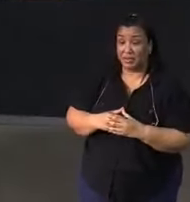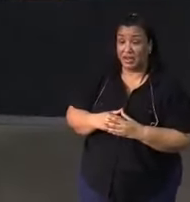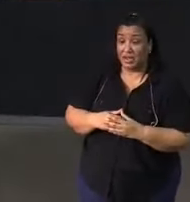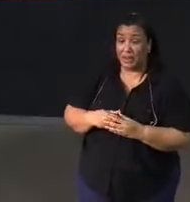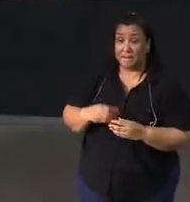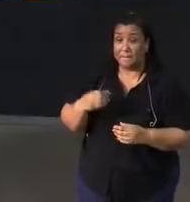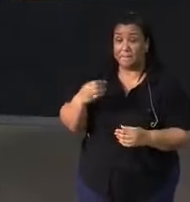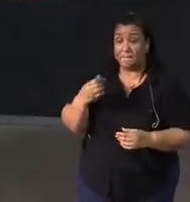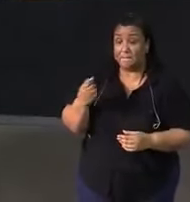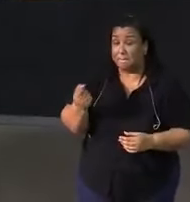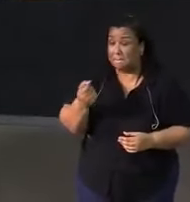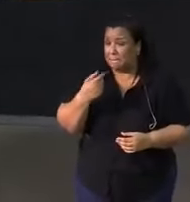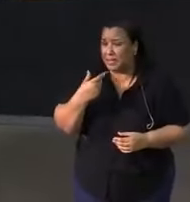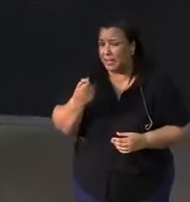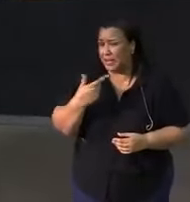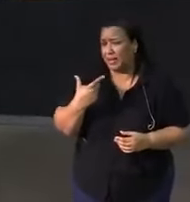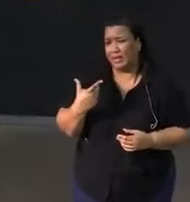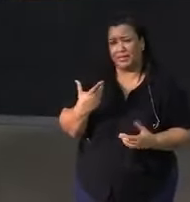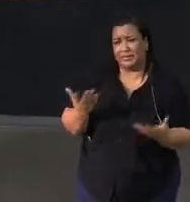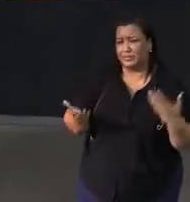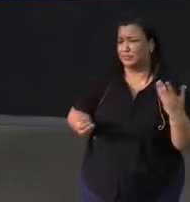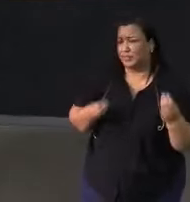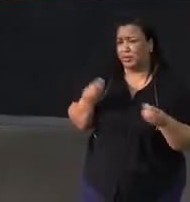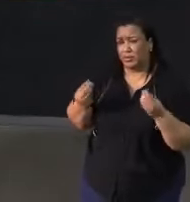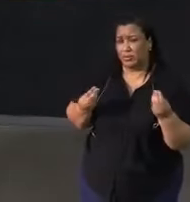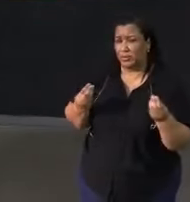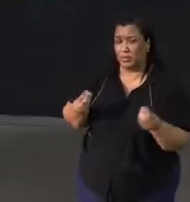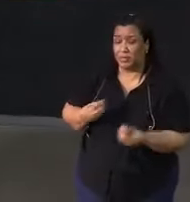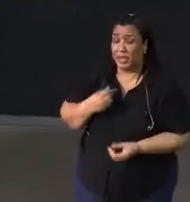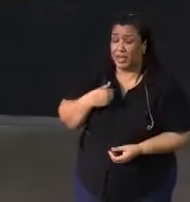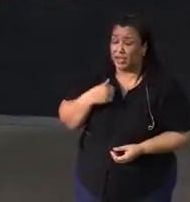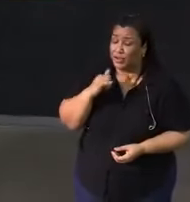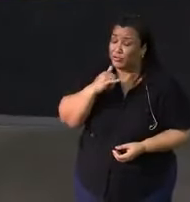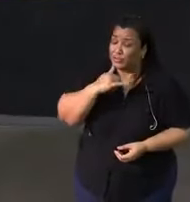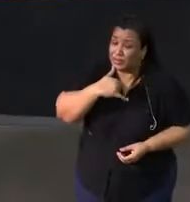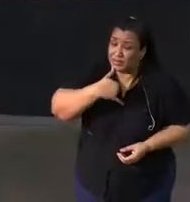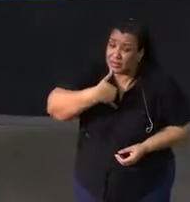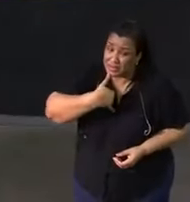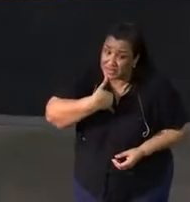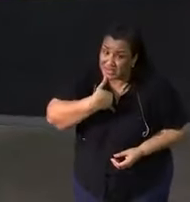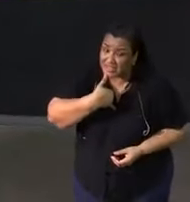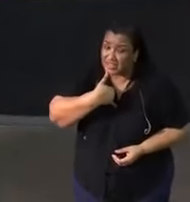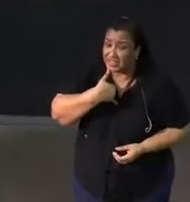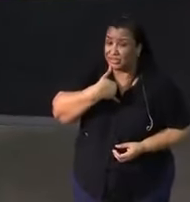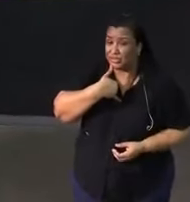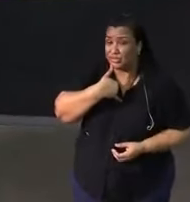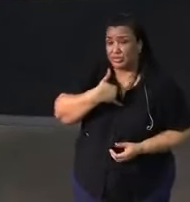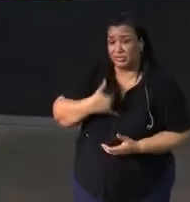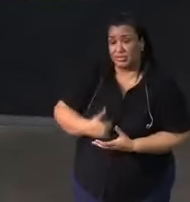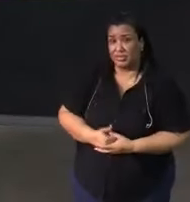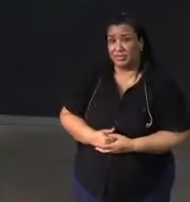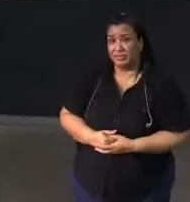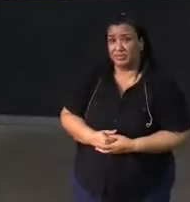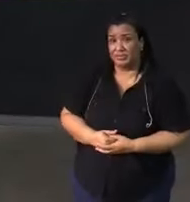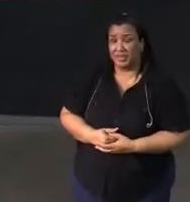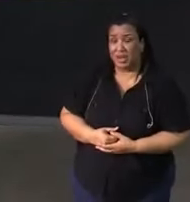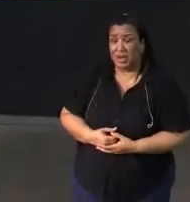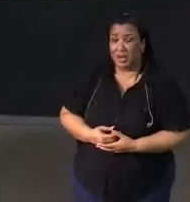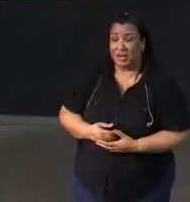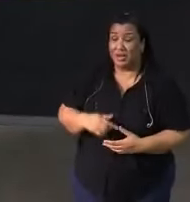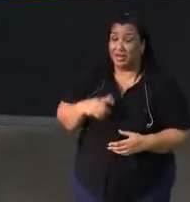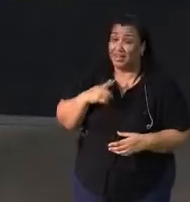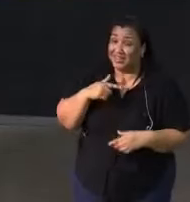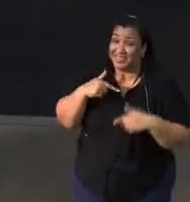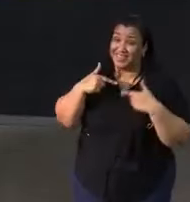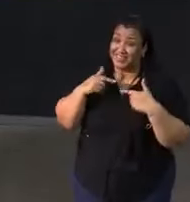Eu vou falar que eu ri mais no original, mas assim, sorrir, mas por dentro eu estava